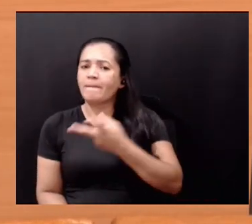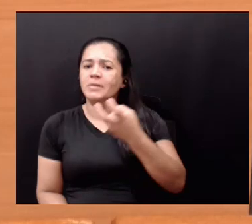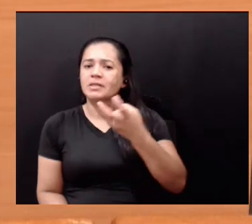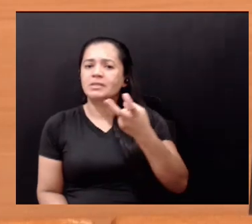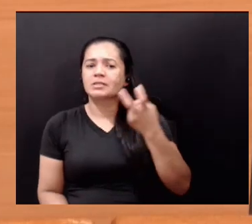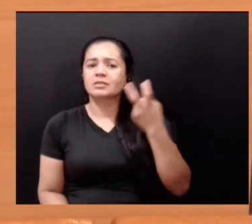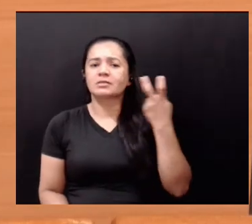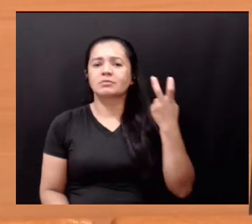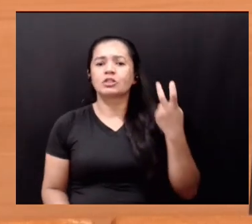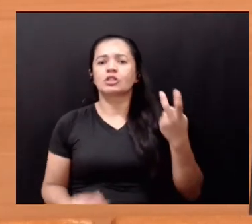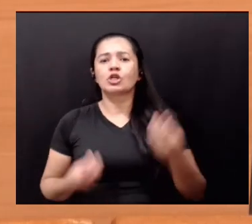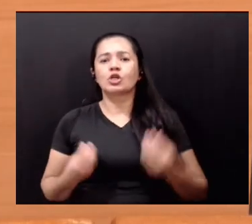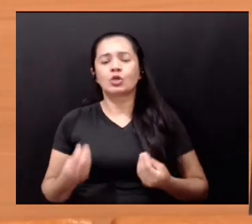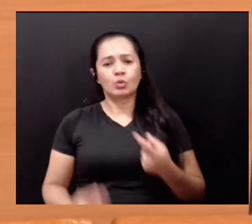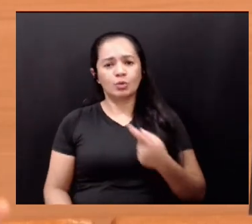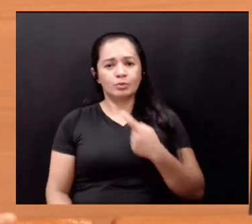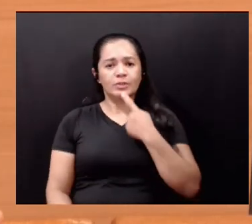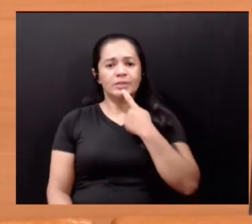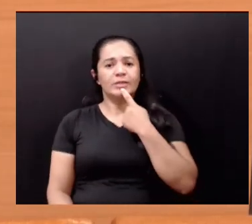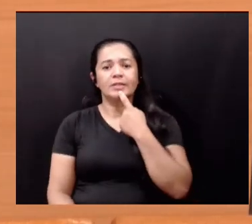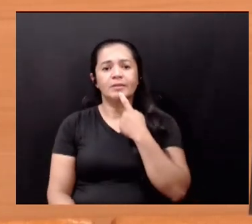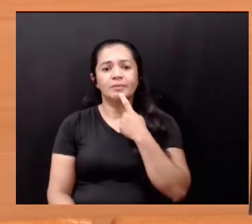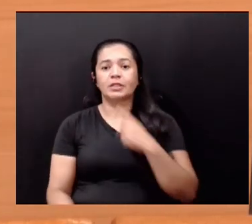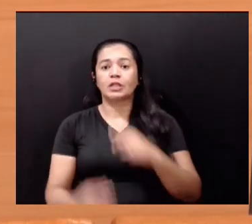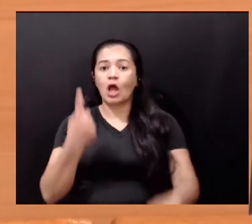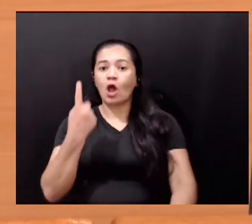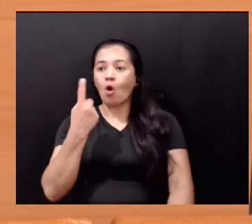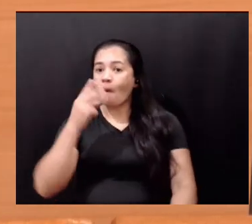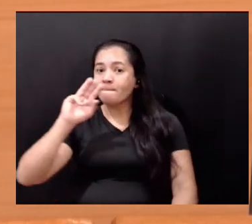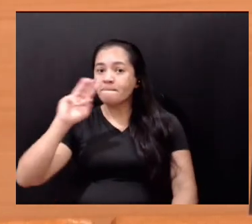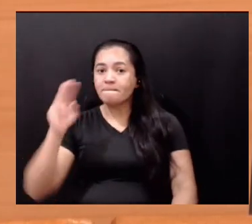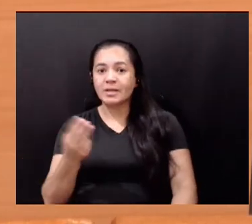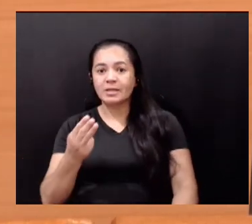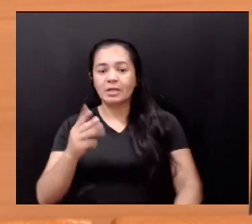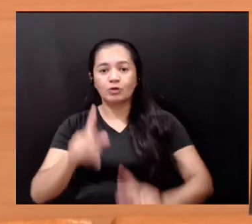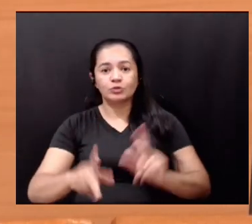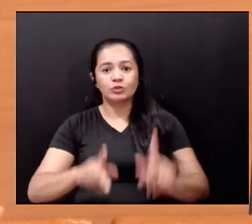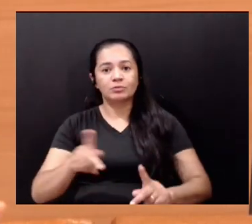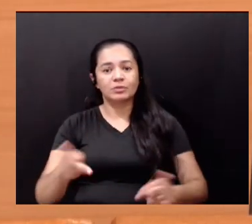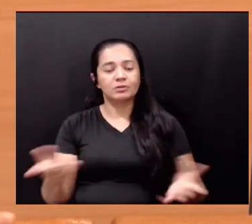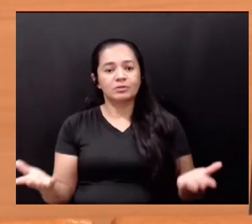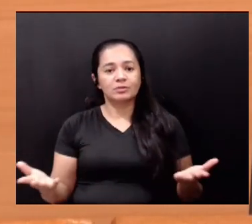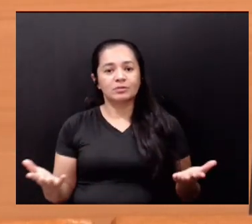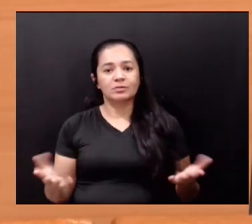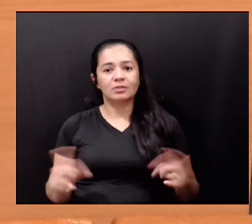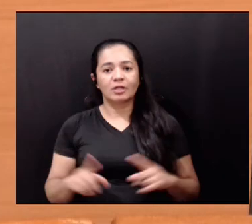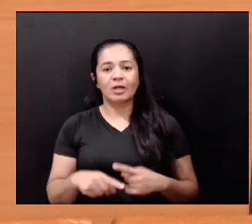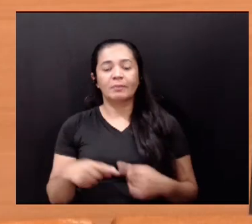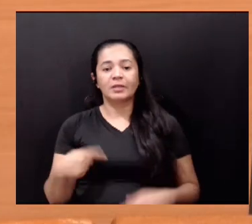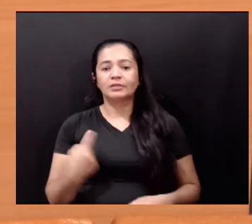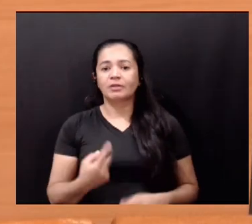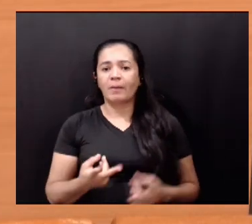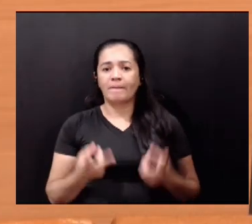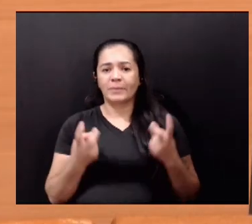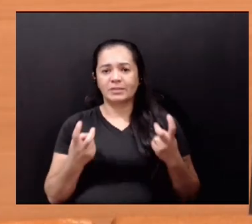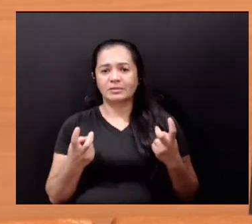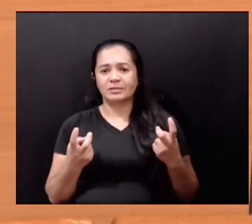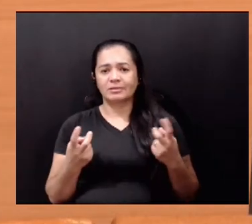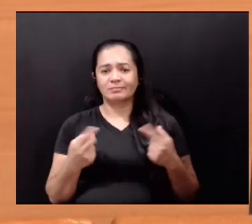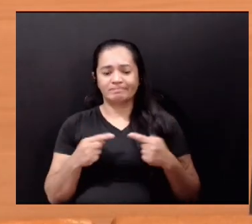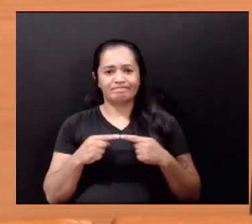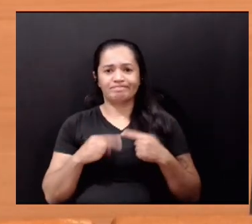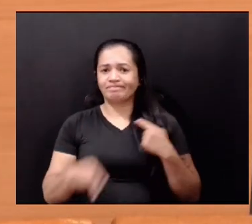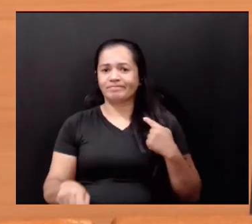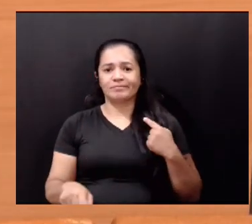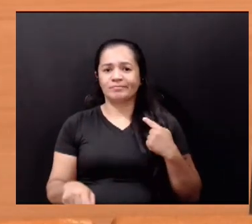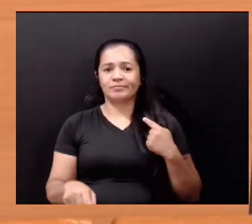cidade com 1.300.000 habitantes, uma das mais importantes do estado de São Paulo, mas que a gente vê justamente na contramão das construções de